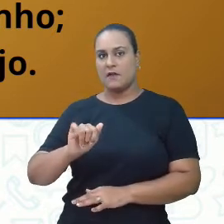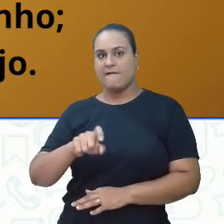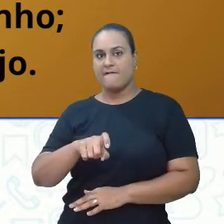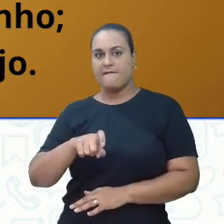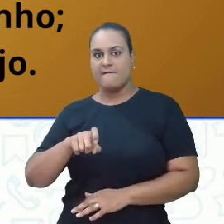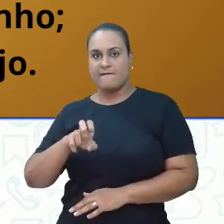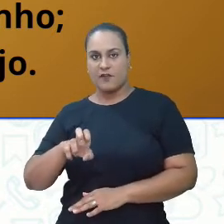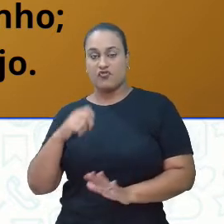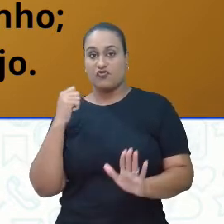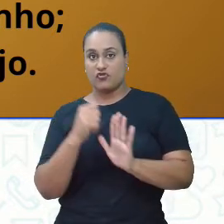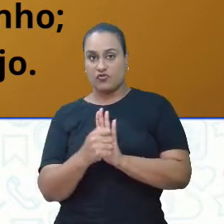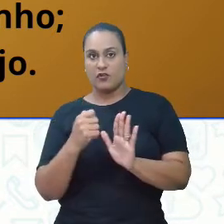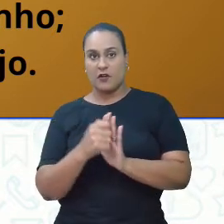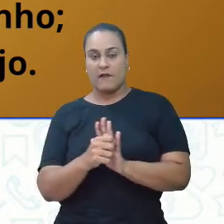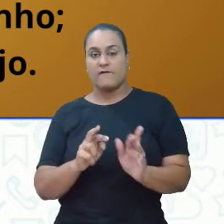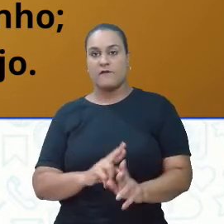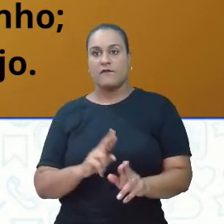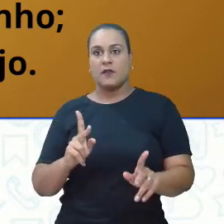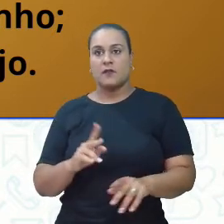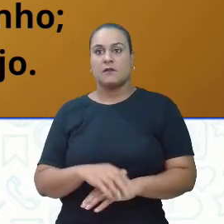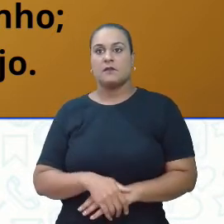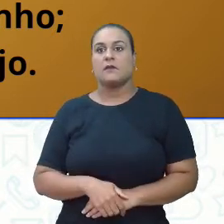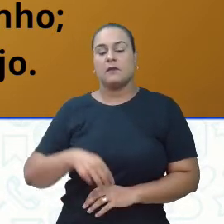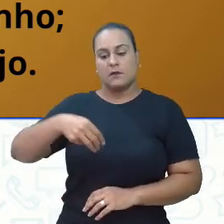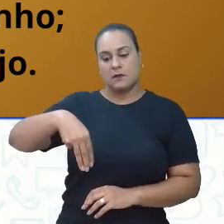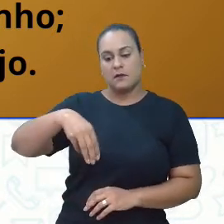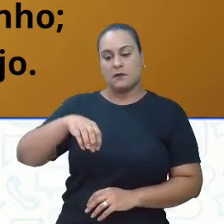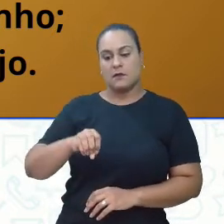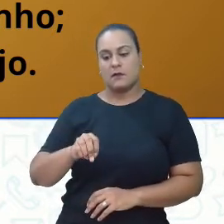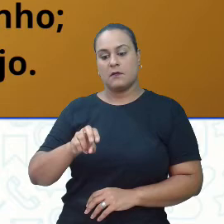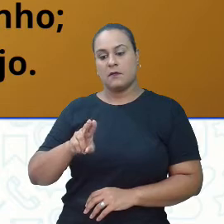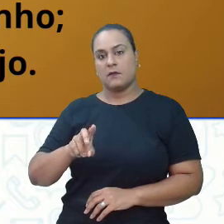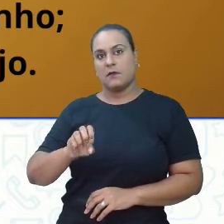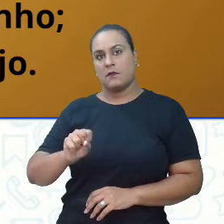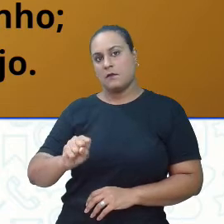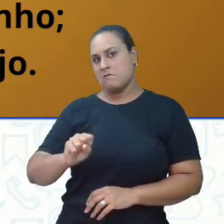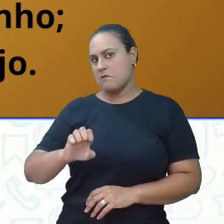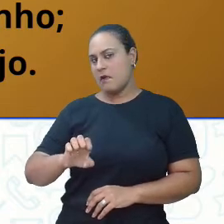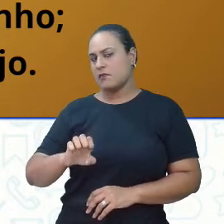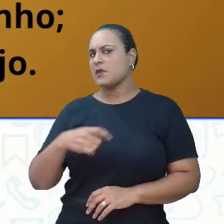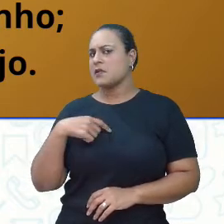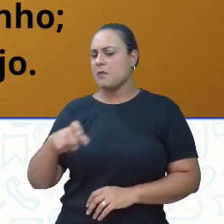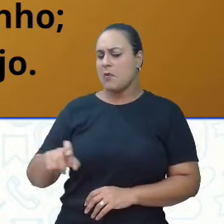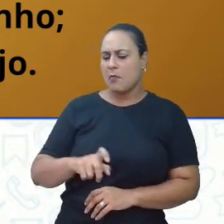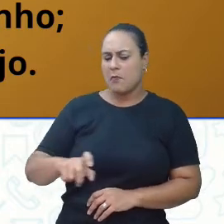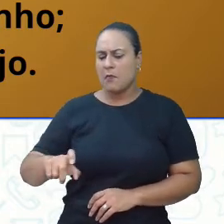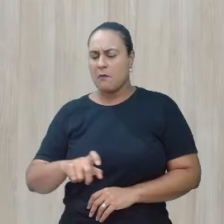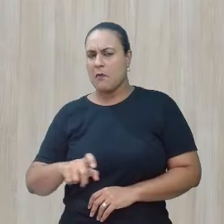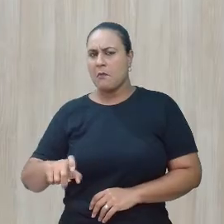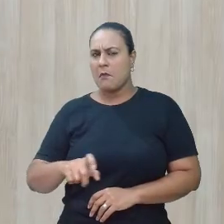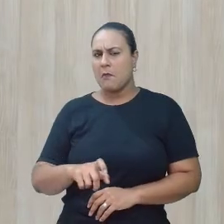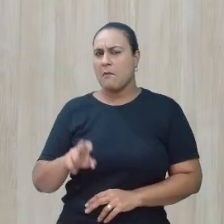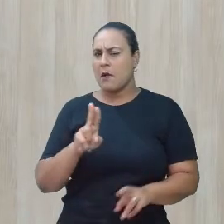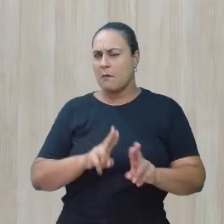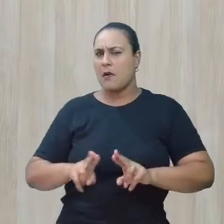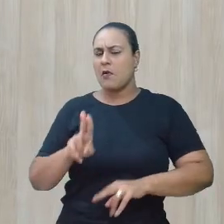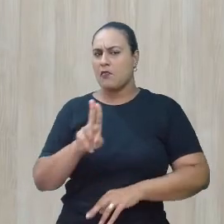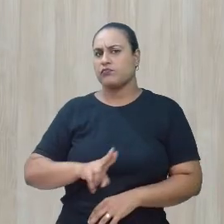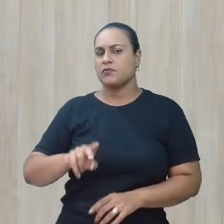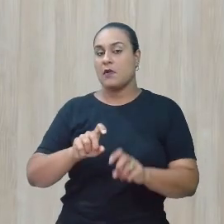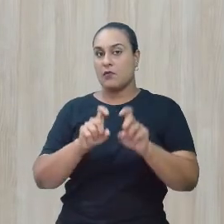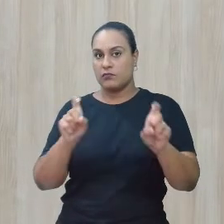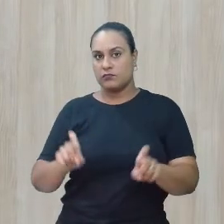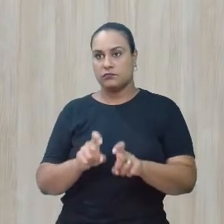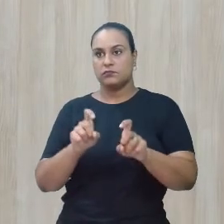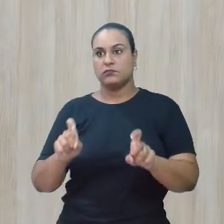Tá vendo como é diferente? Como é que eu digo mouse no Brasil? A gente sabe o que é mouse, né? Aquele aparelhinho que a gente usa para mexer no computador,